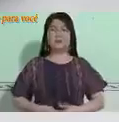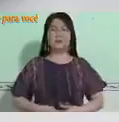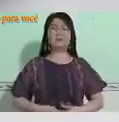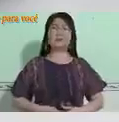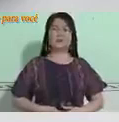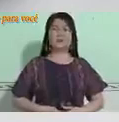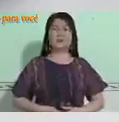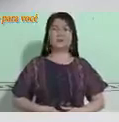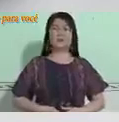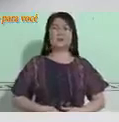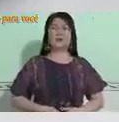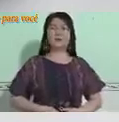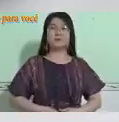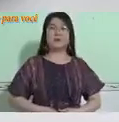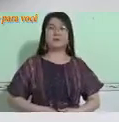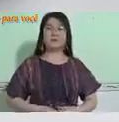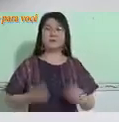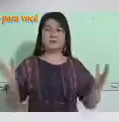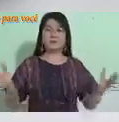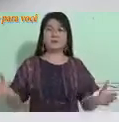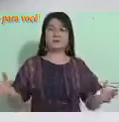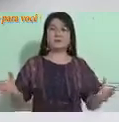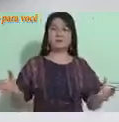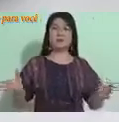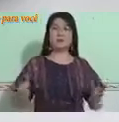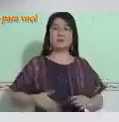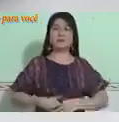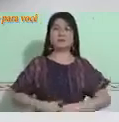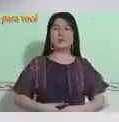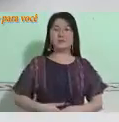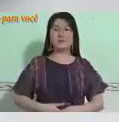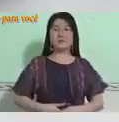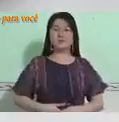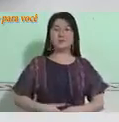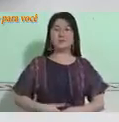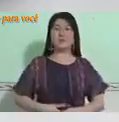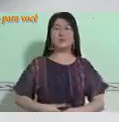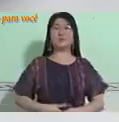A ventilação não invasiva, mais conhecida como VNI,